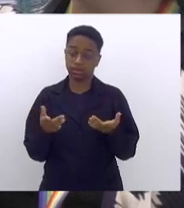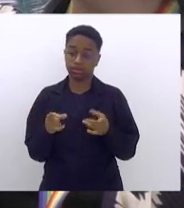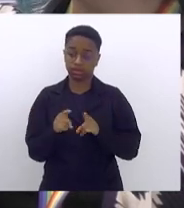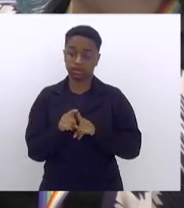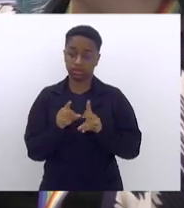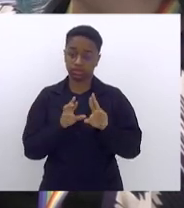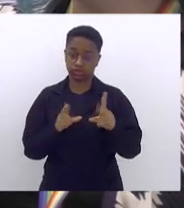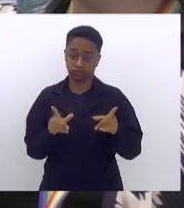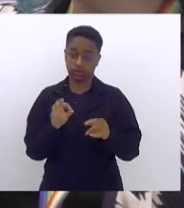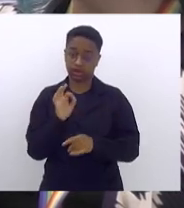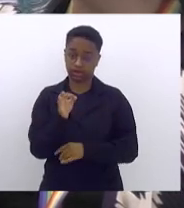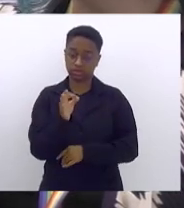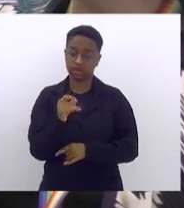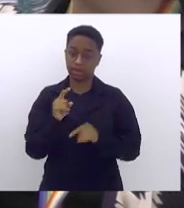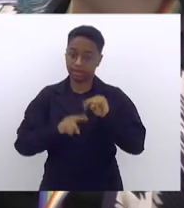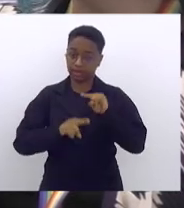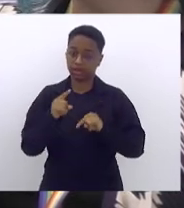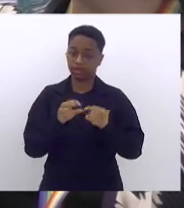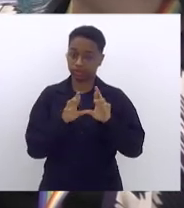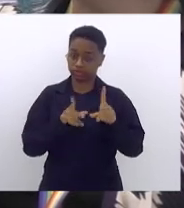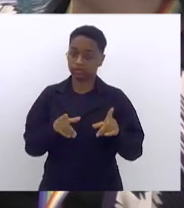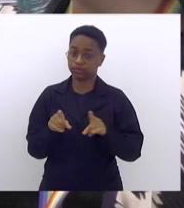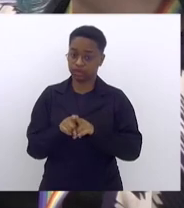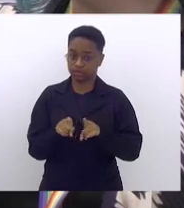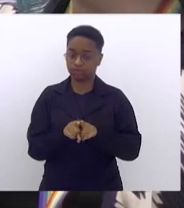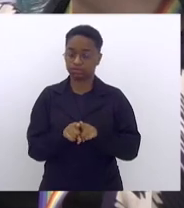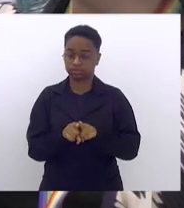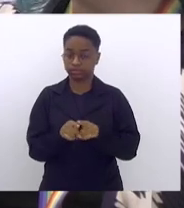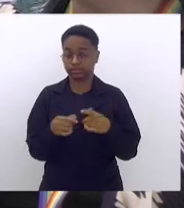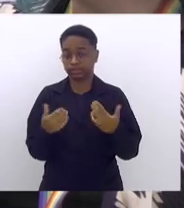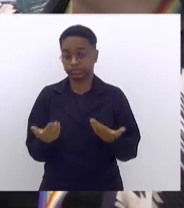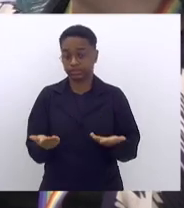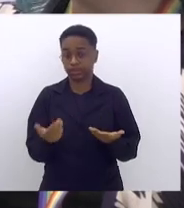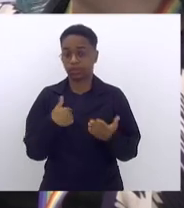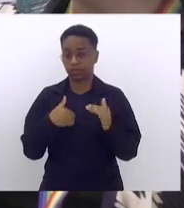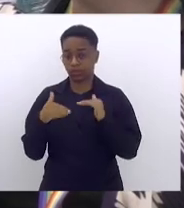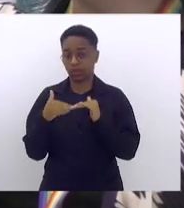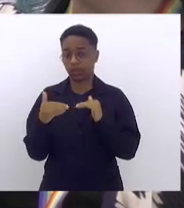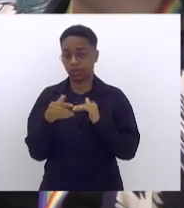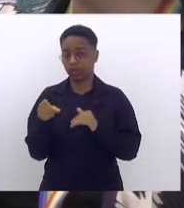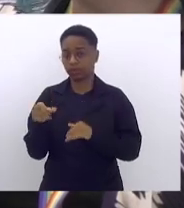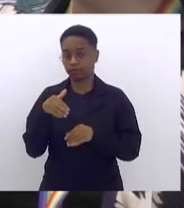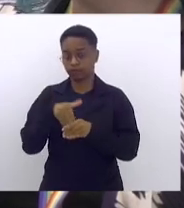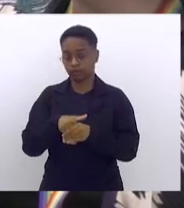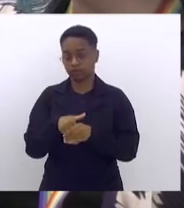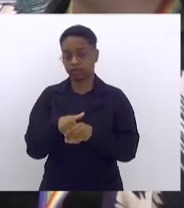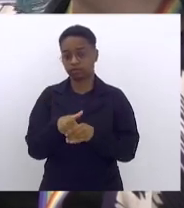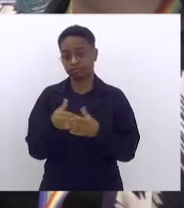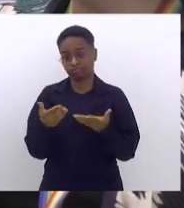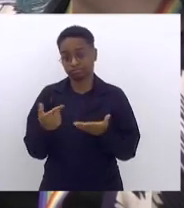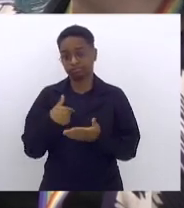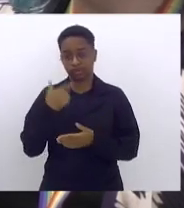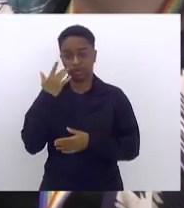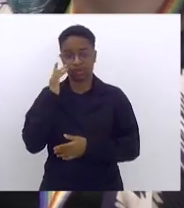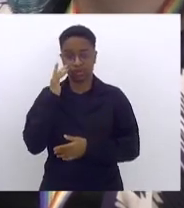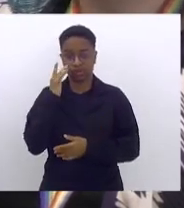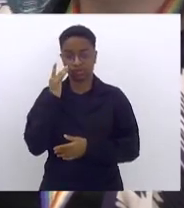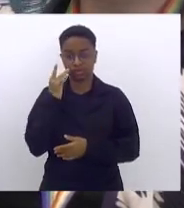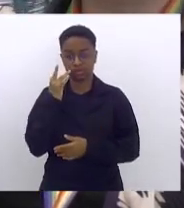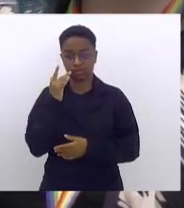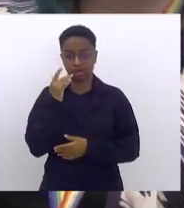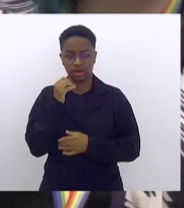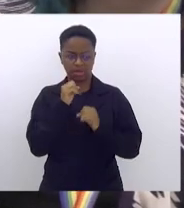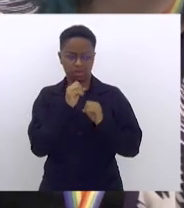são diferentes, né? São materiais diferentes. Então, eu concordo com o voto de Vossa Excelência de que eu acho que são... Agora, me permite